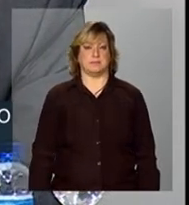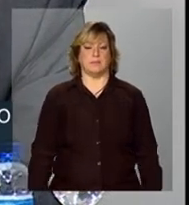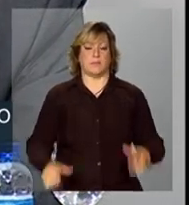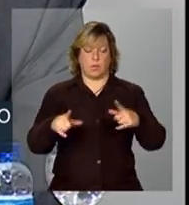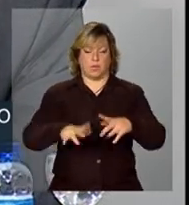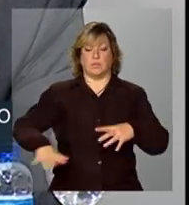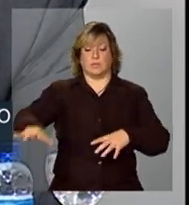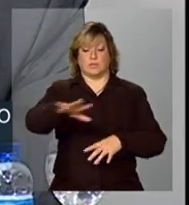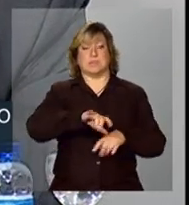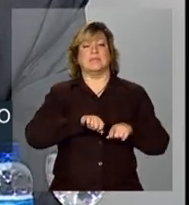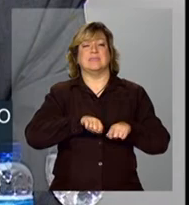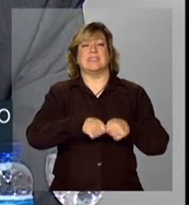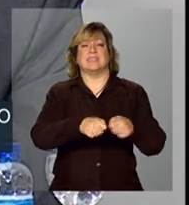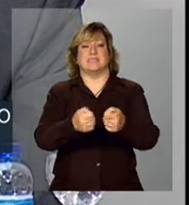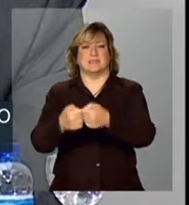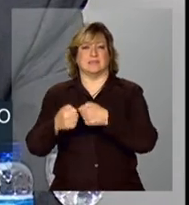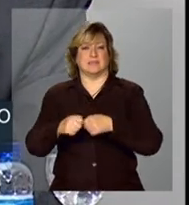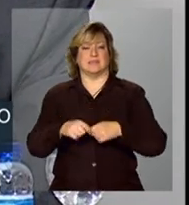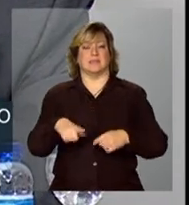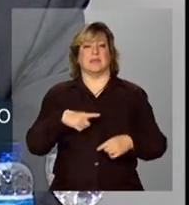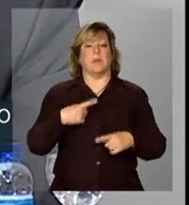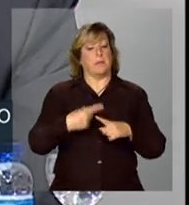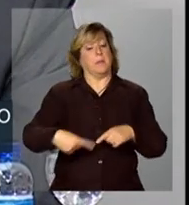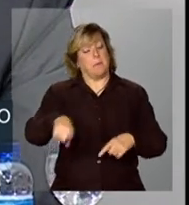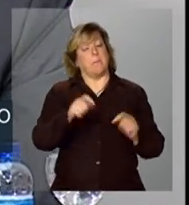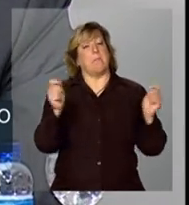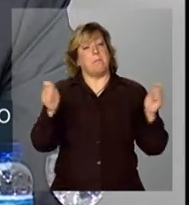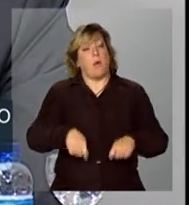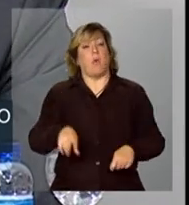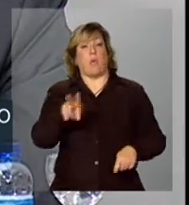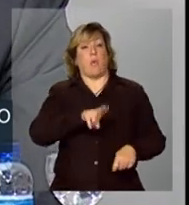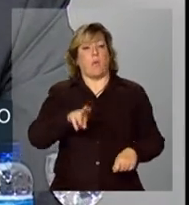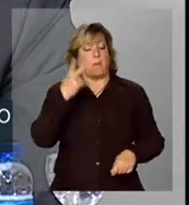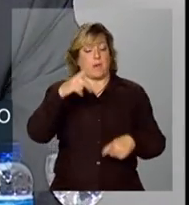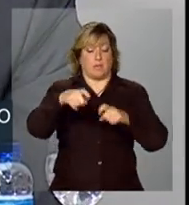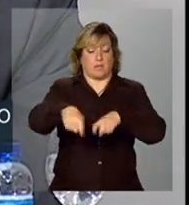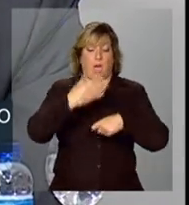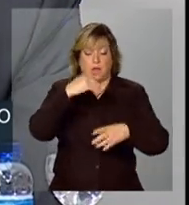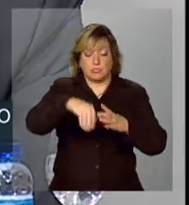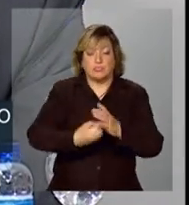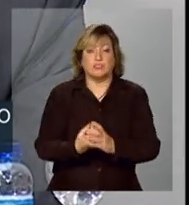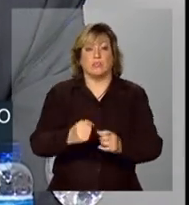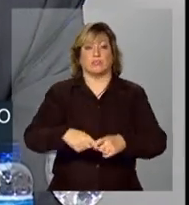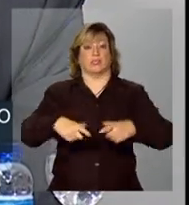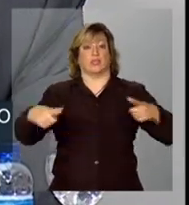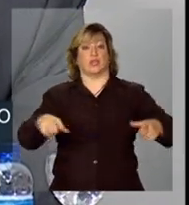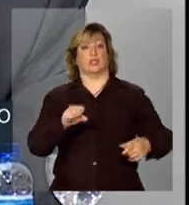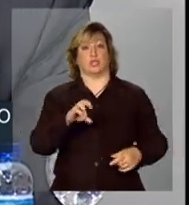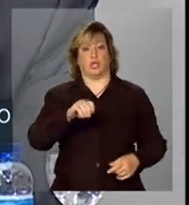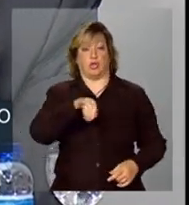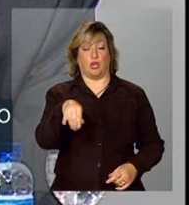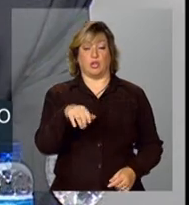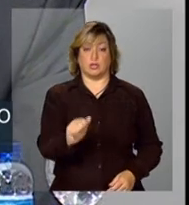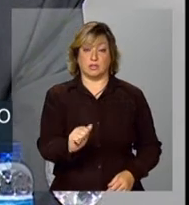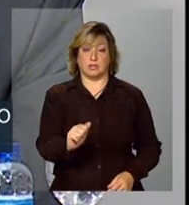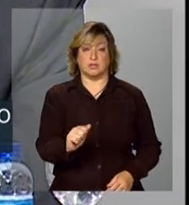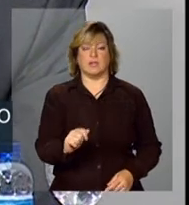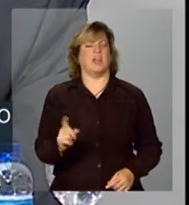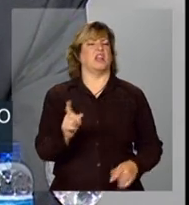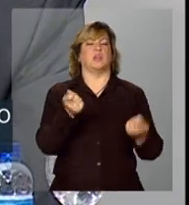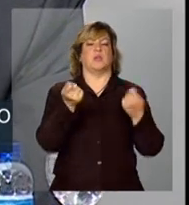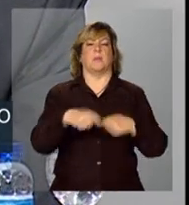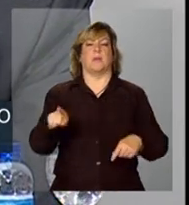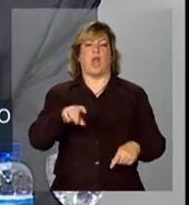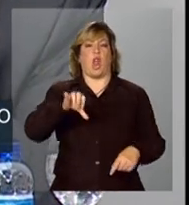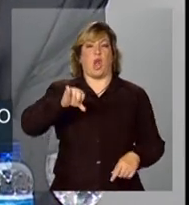pastagens degradadas que poderão ser utilizadas para a agricultura, para o aumento da soja. E não precisa de 9 milhões